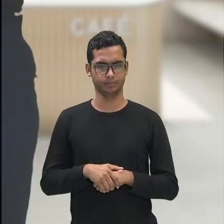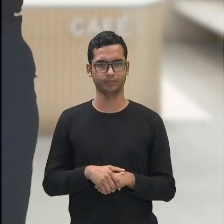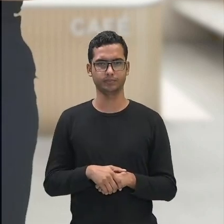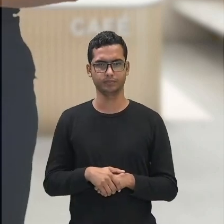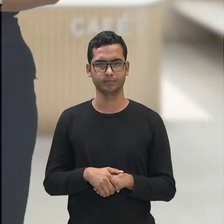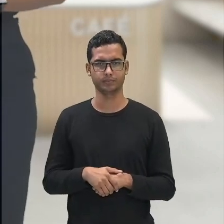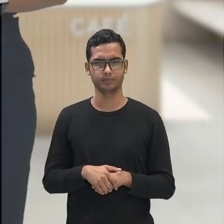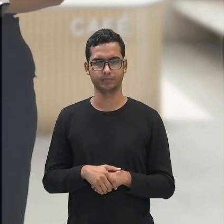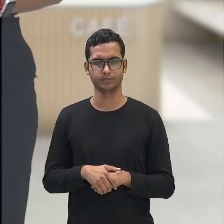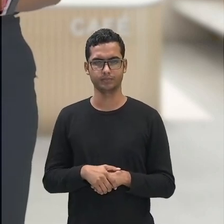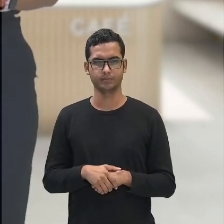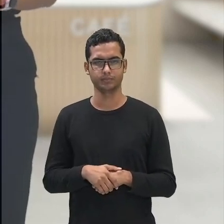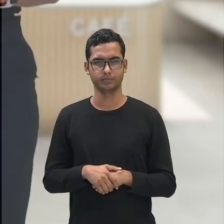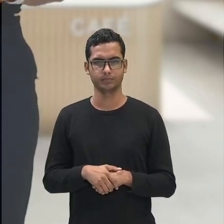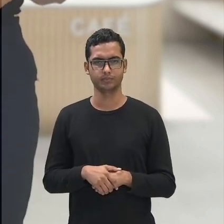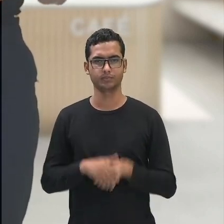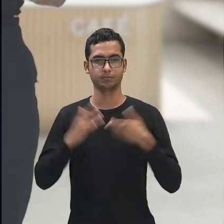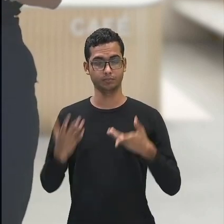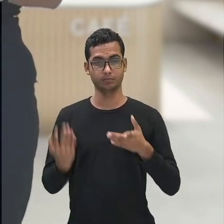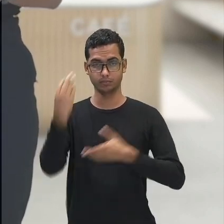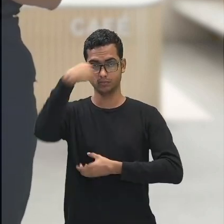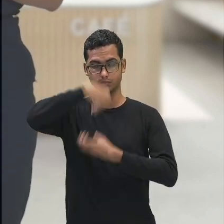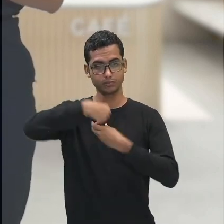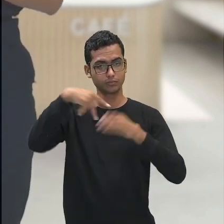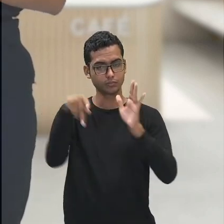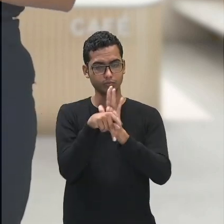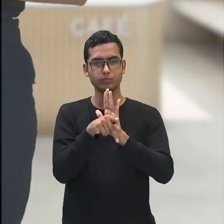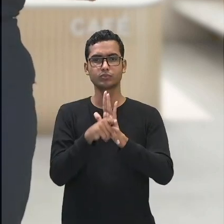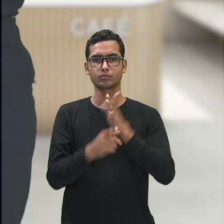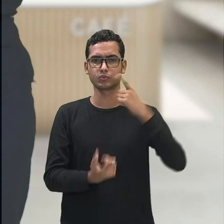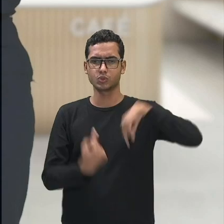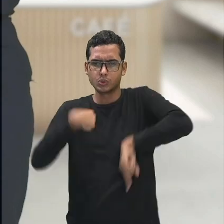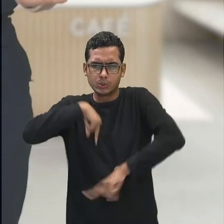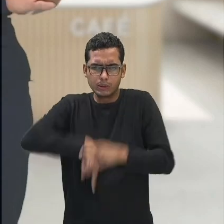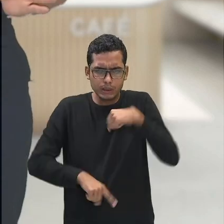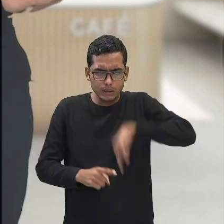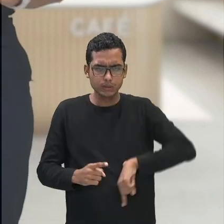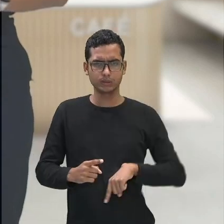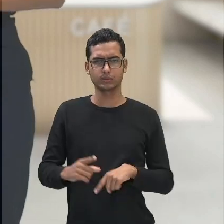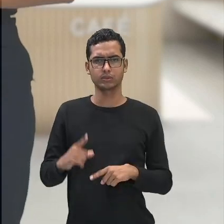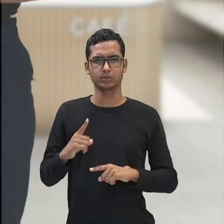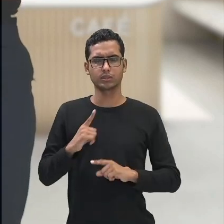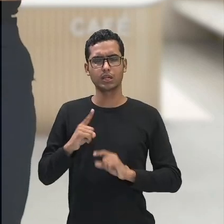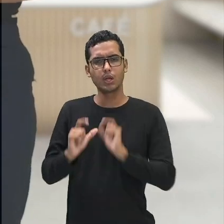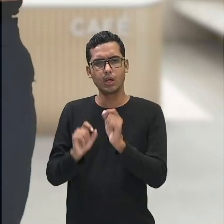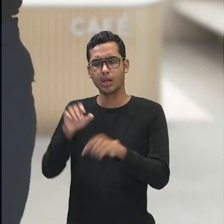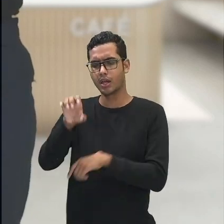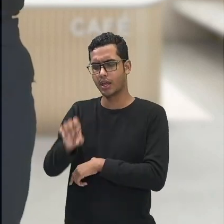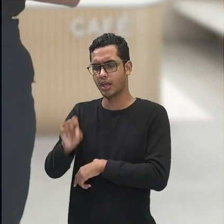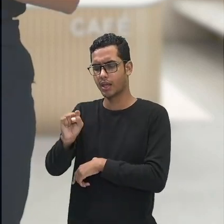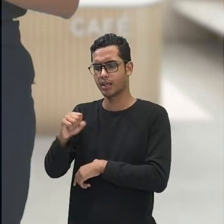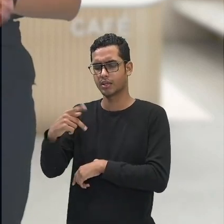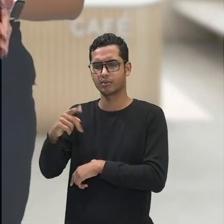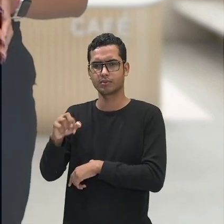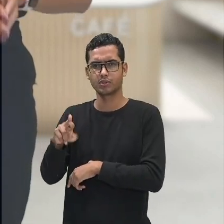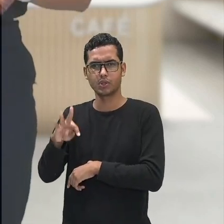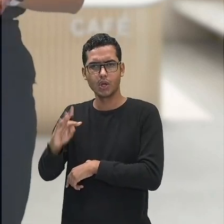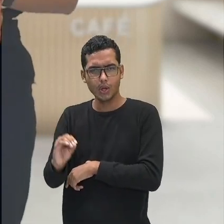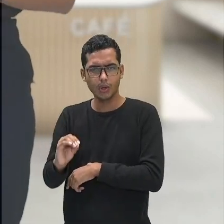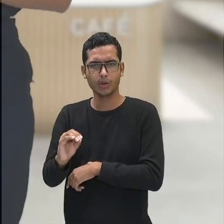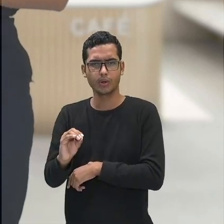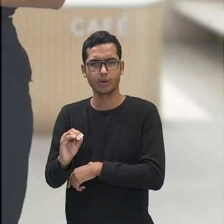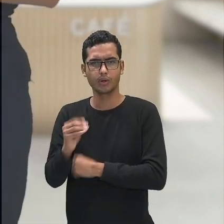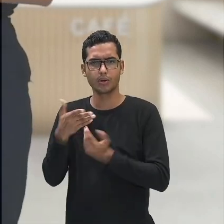Então, nos organismos, ele percorre como se fosse um espectro, que vai da endotermia